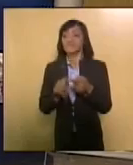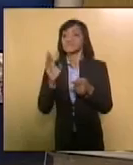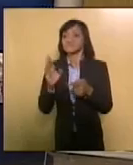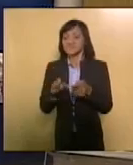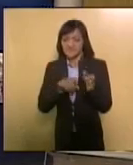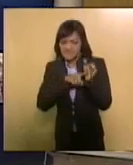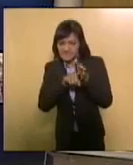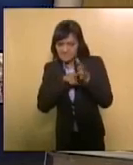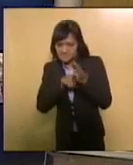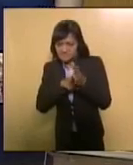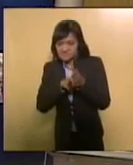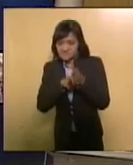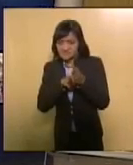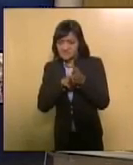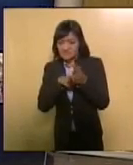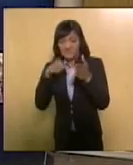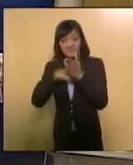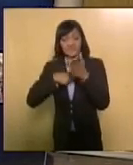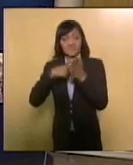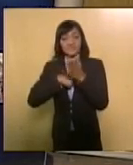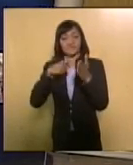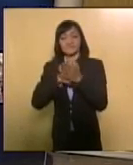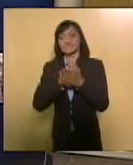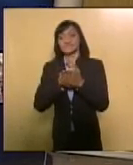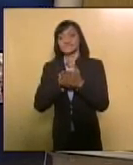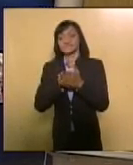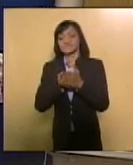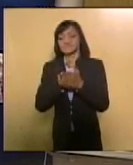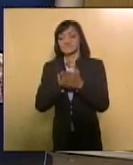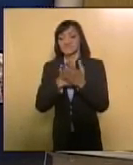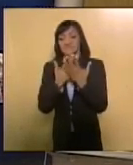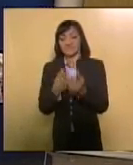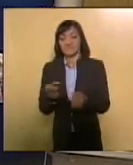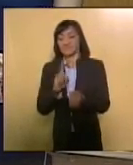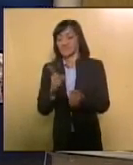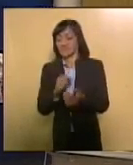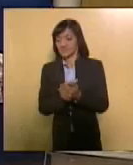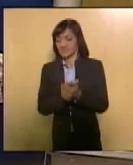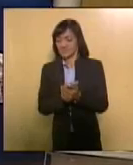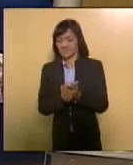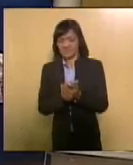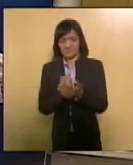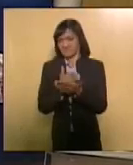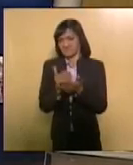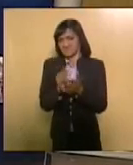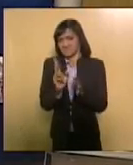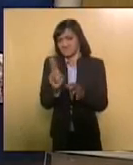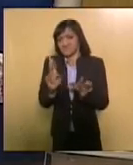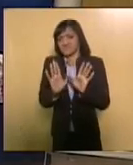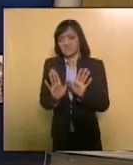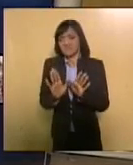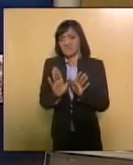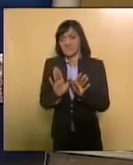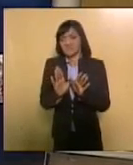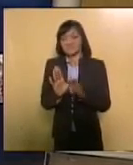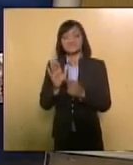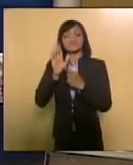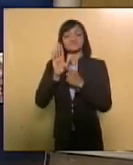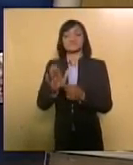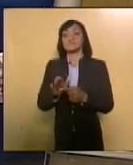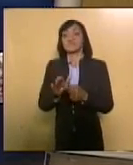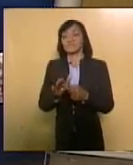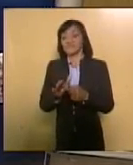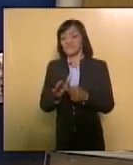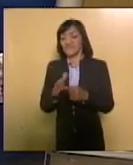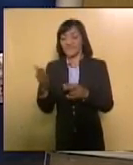pesquisadores contra eh o espelo do estatuto de armamento é algum nome desses né onde a gente mostra Então as